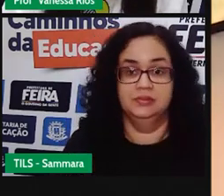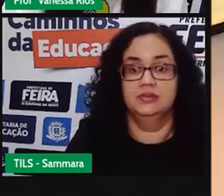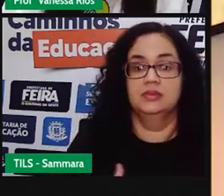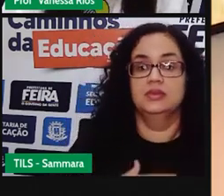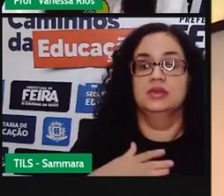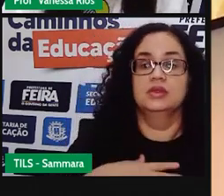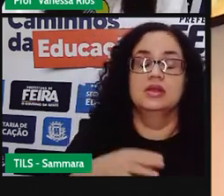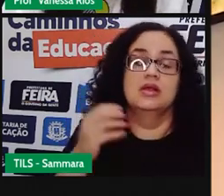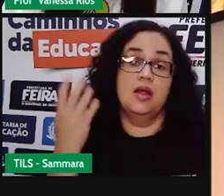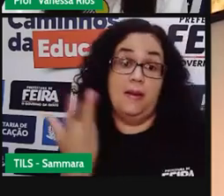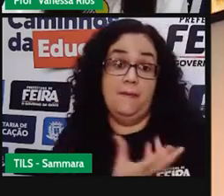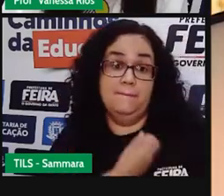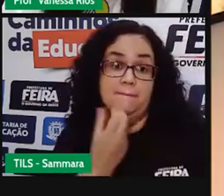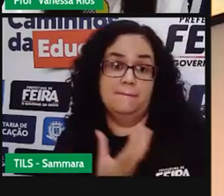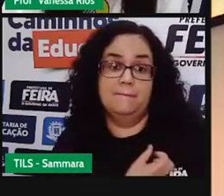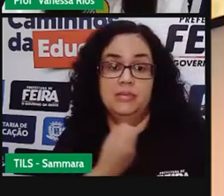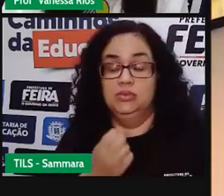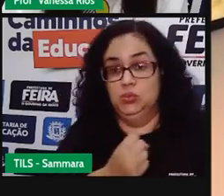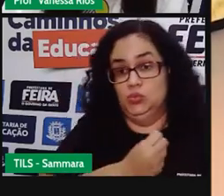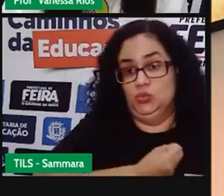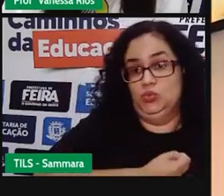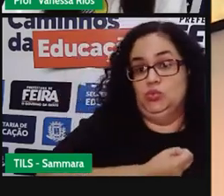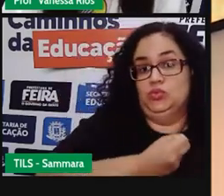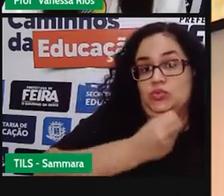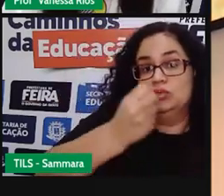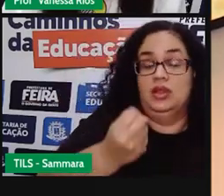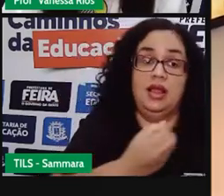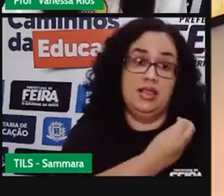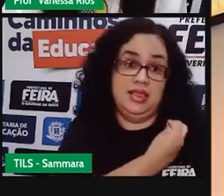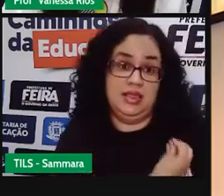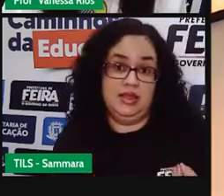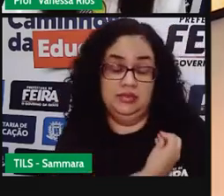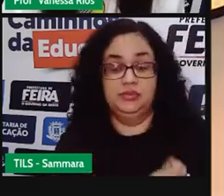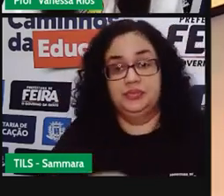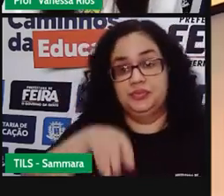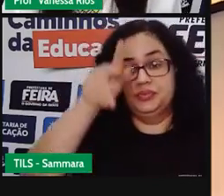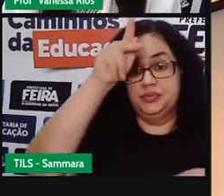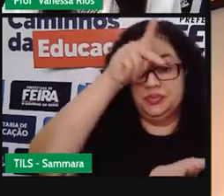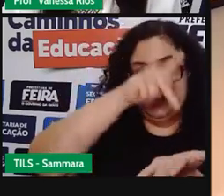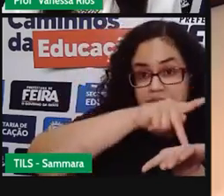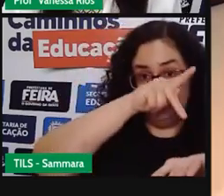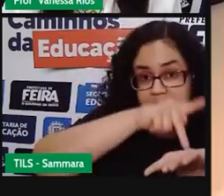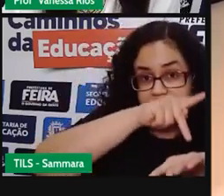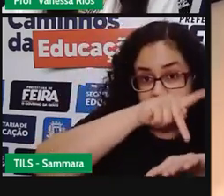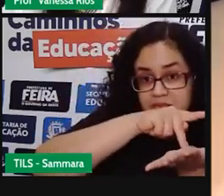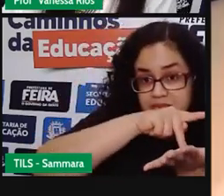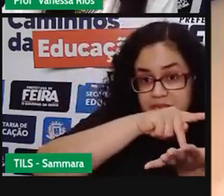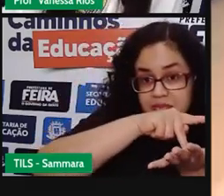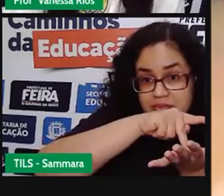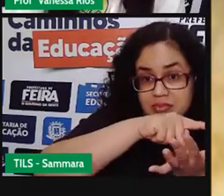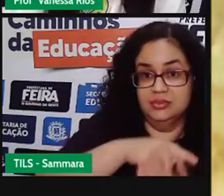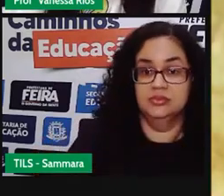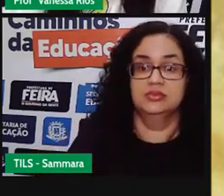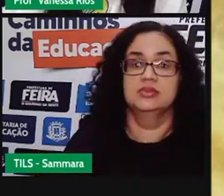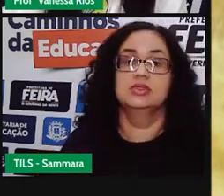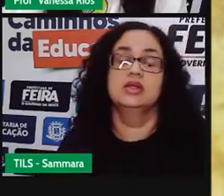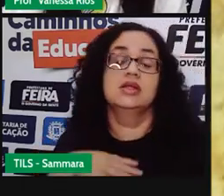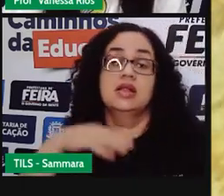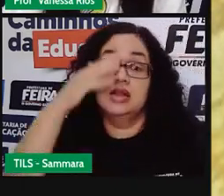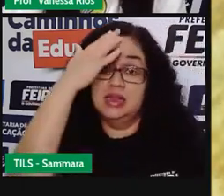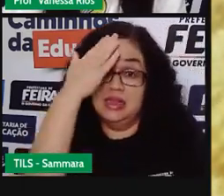A minha poesia fala dos heróis da vida real. Eu disse assim: